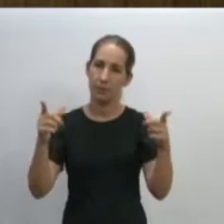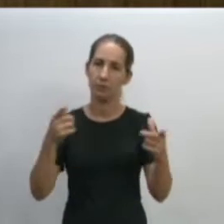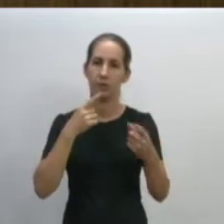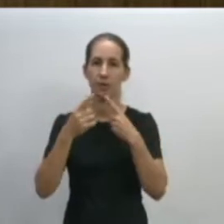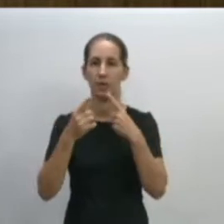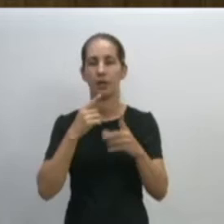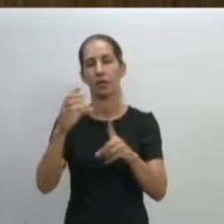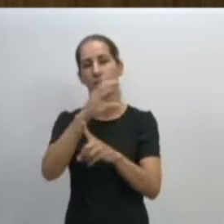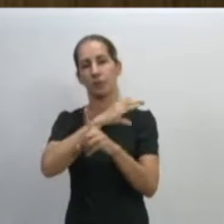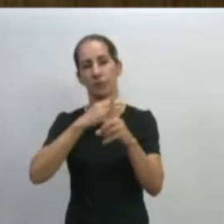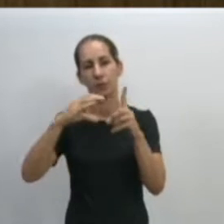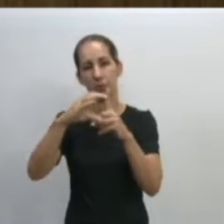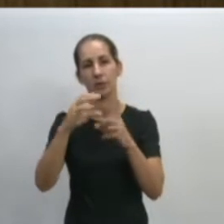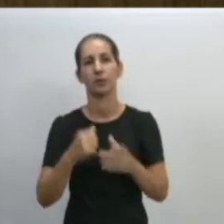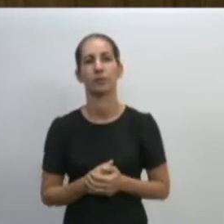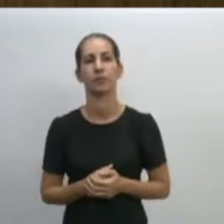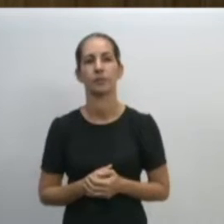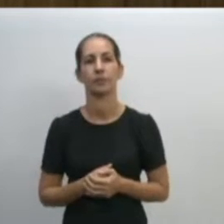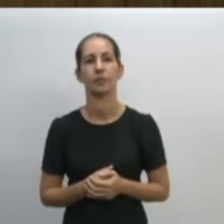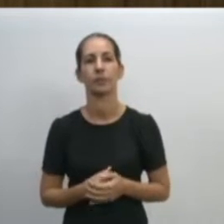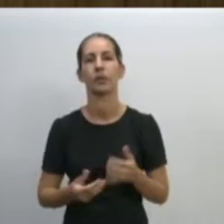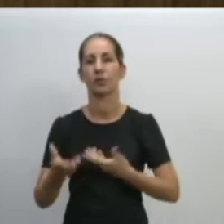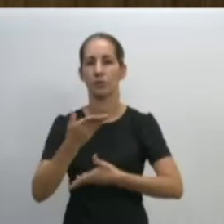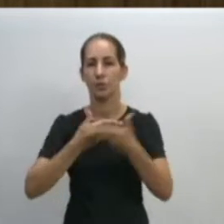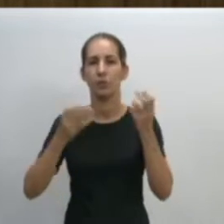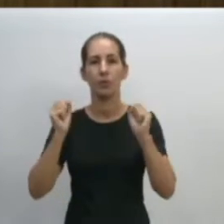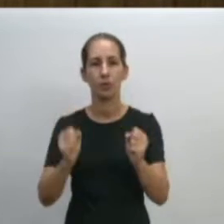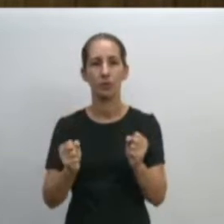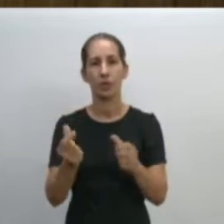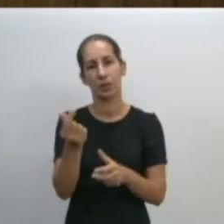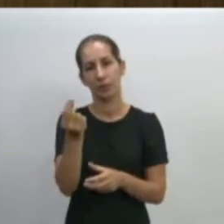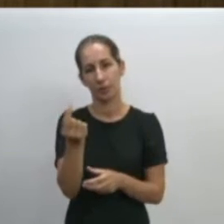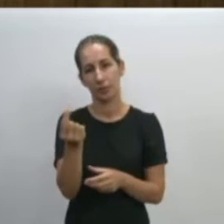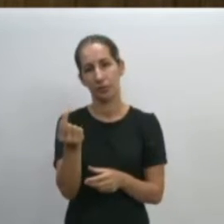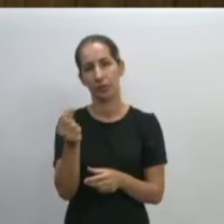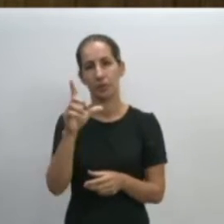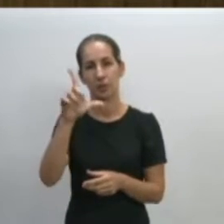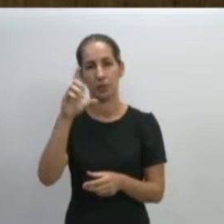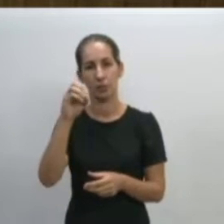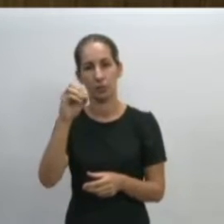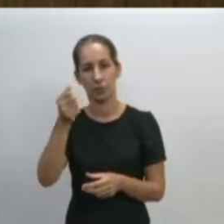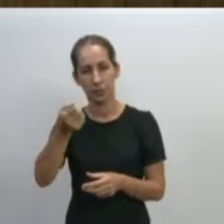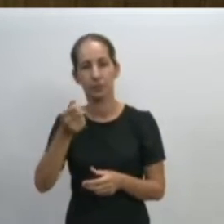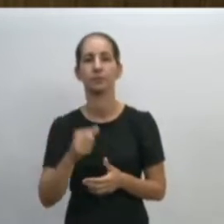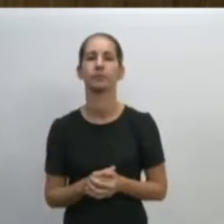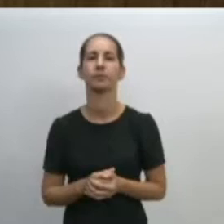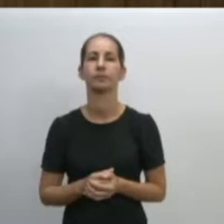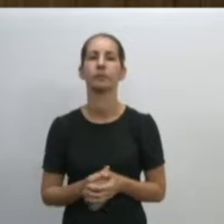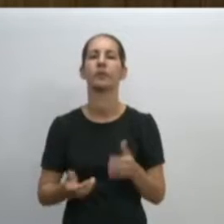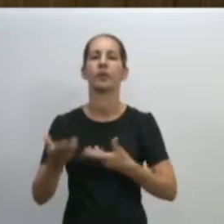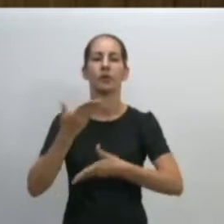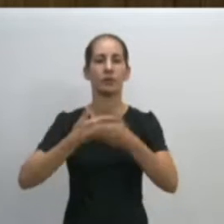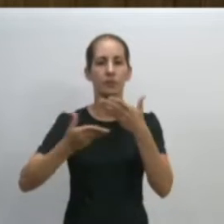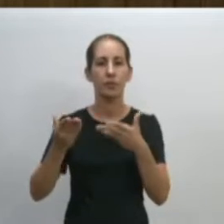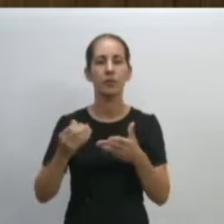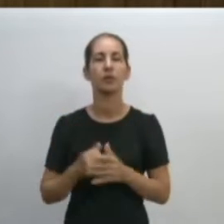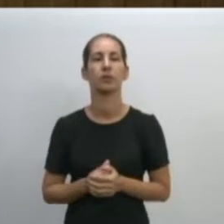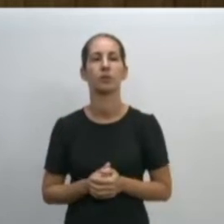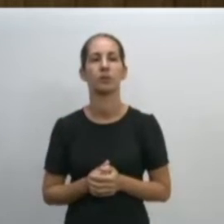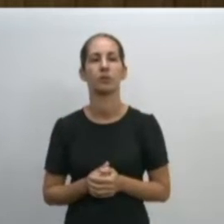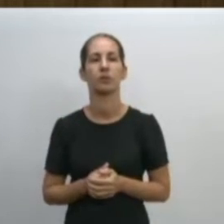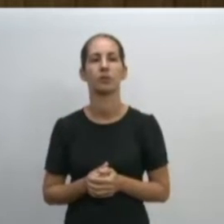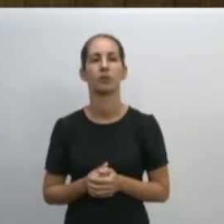com a comunidade, para que a gente possa fazer as emendas à LOA, né? Então, a gente já vem buscando